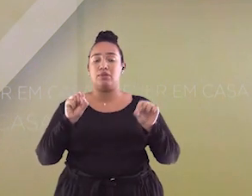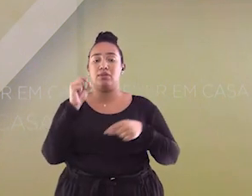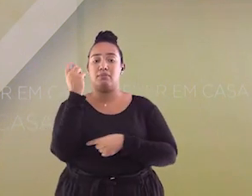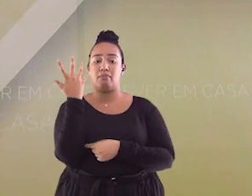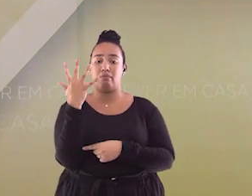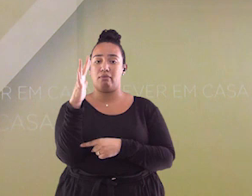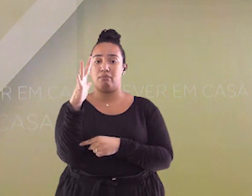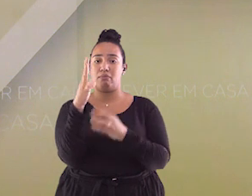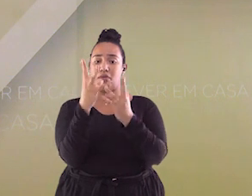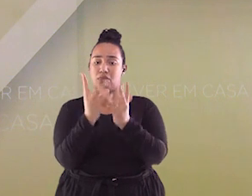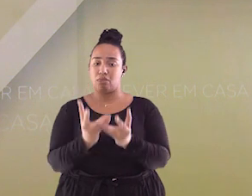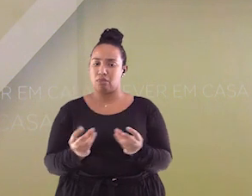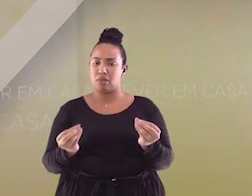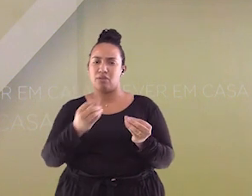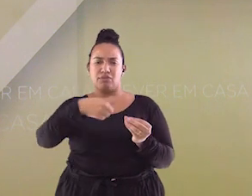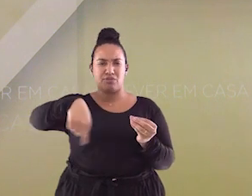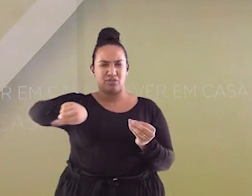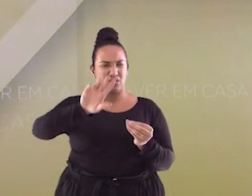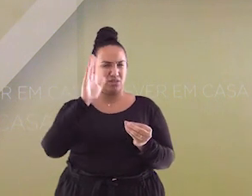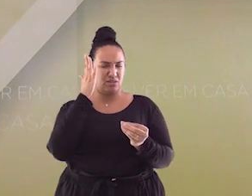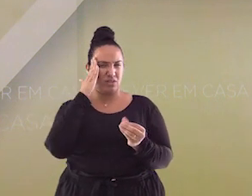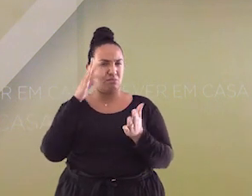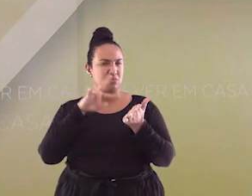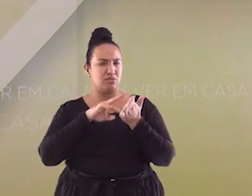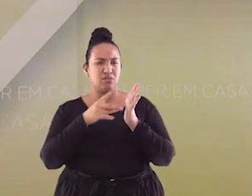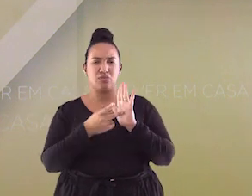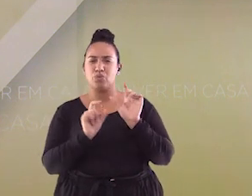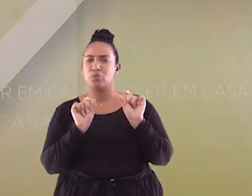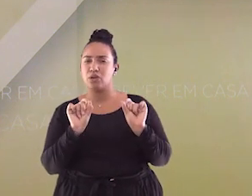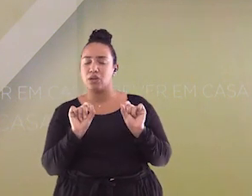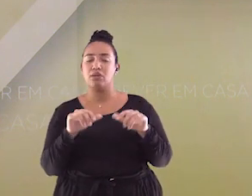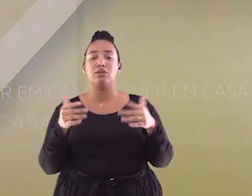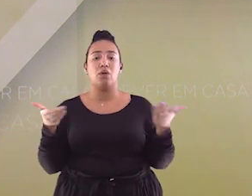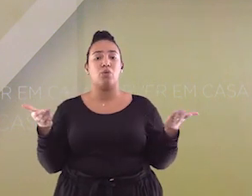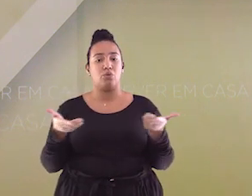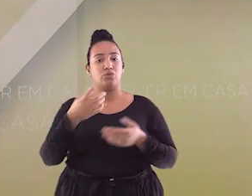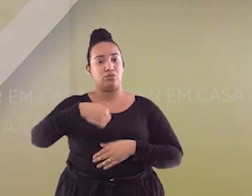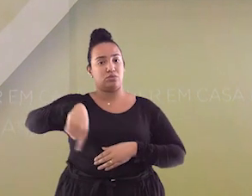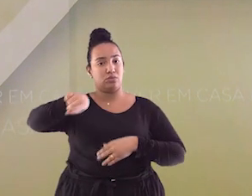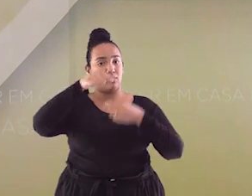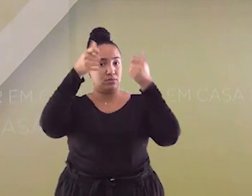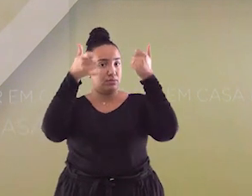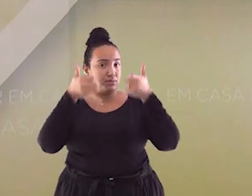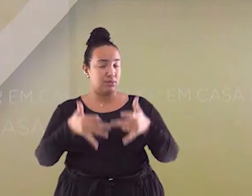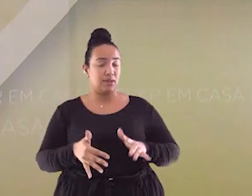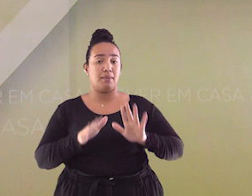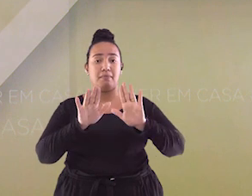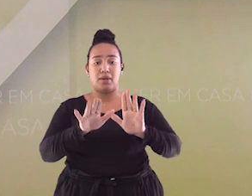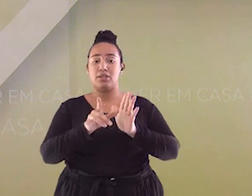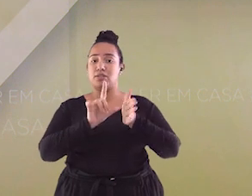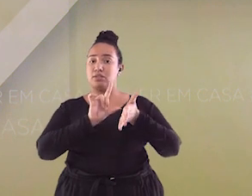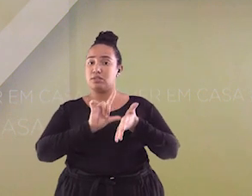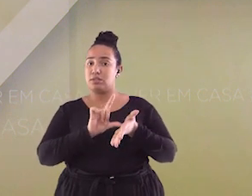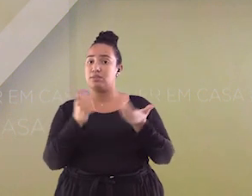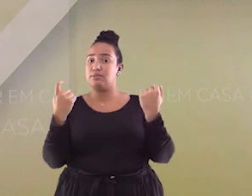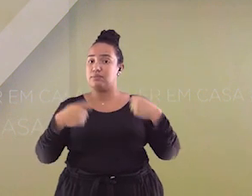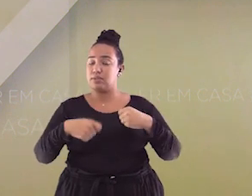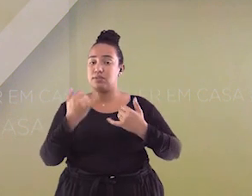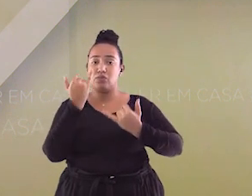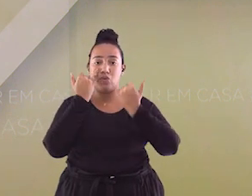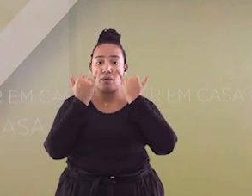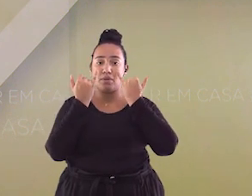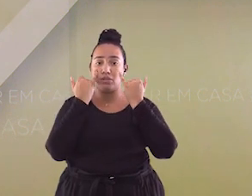meio ambiente. Você sabe o que isso significa? Nós vamos falar sobre isso já já. Mas antes, eu preciso passar